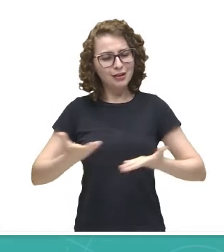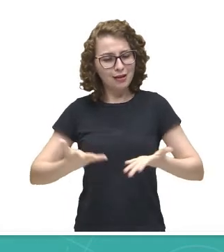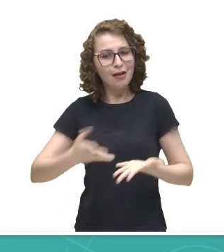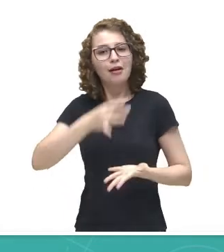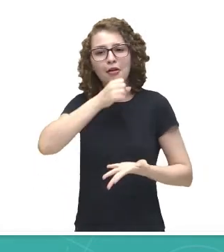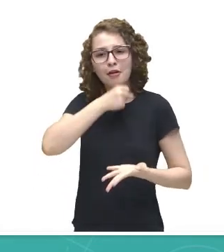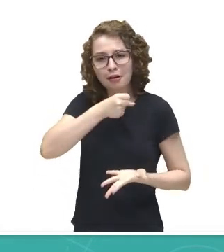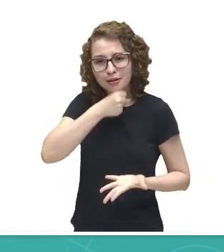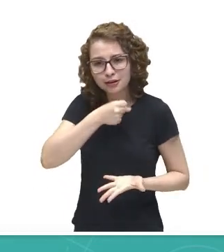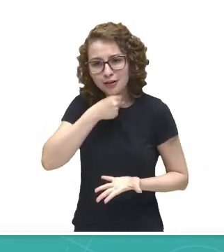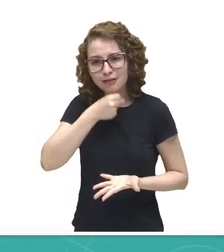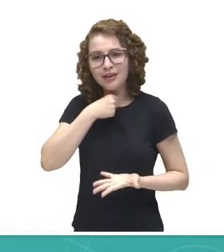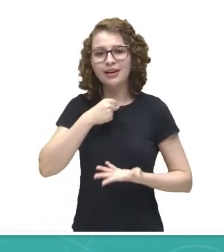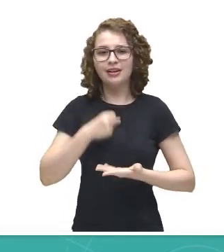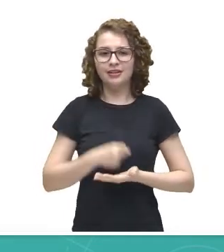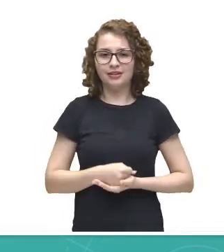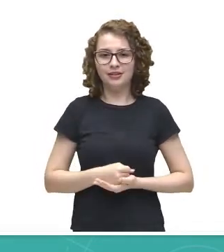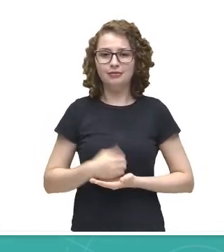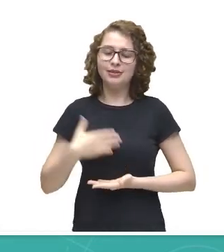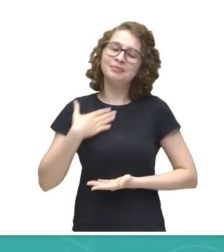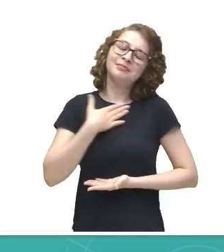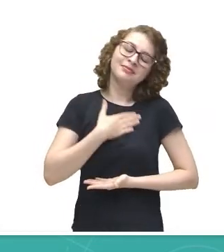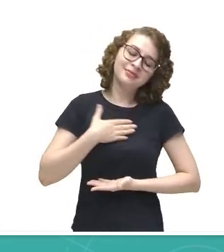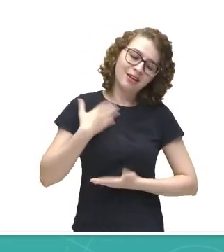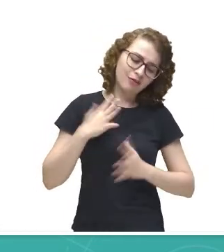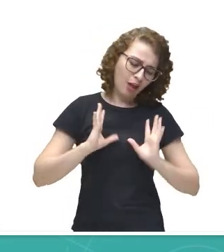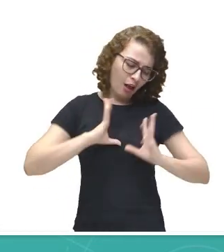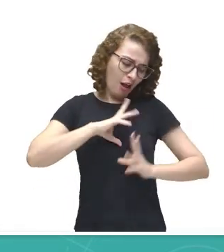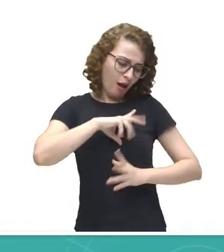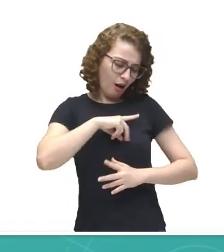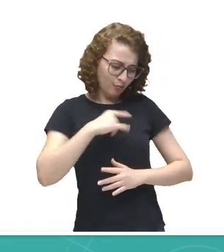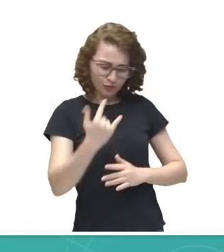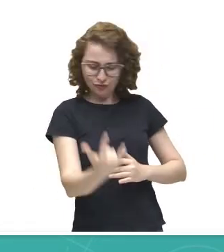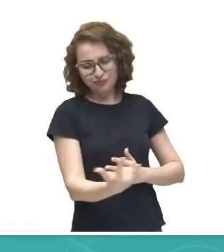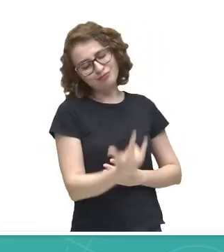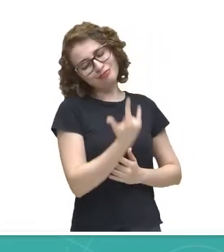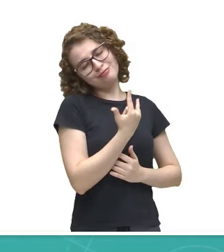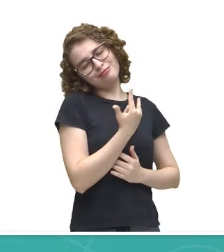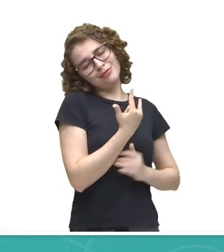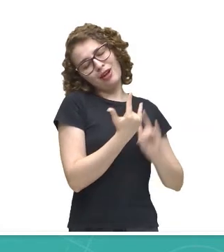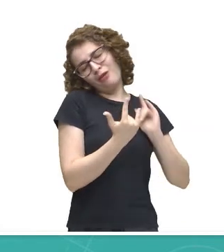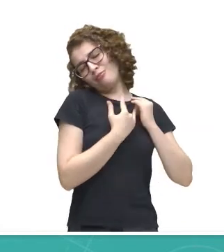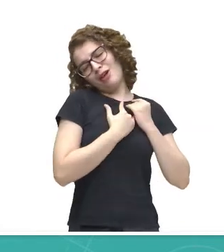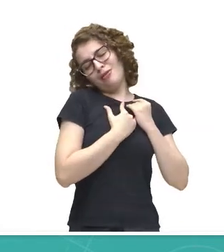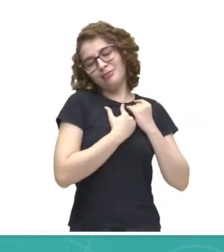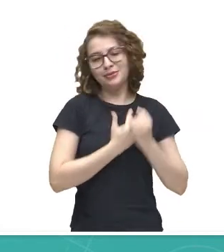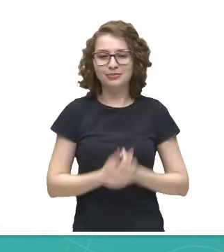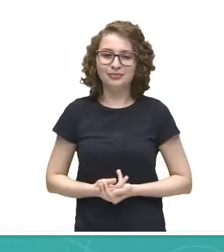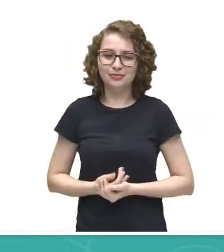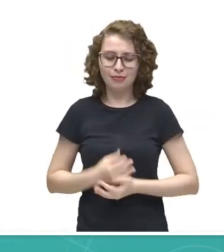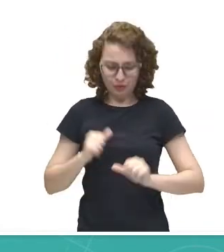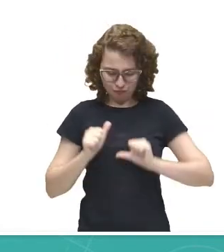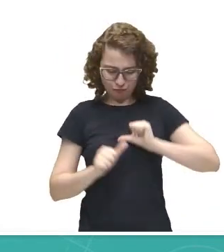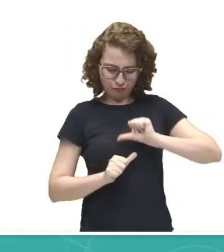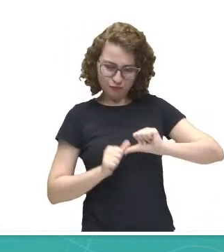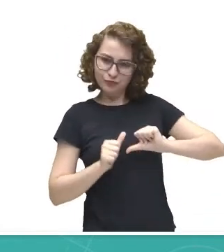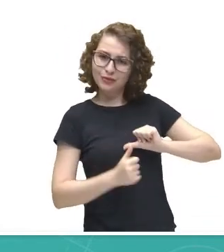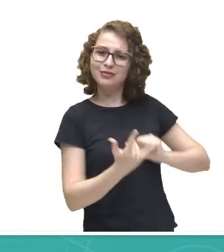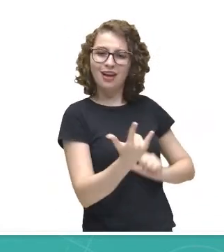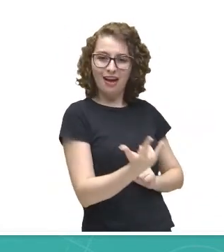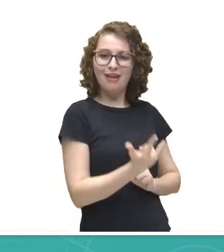né? Até amando o seu corpo, apesar de todas as modificações que irão